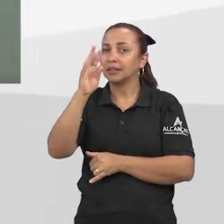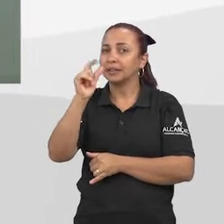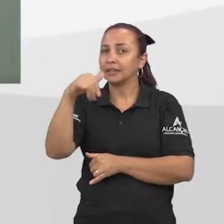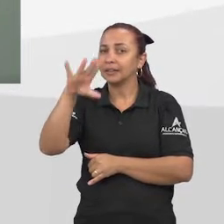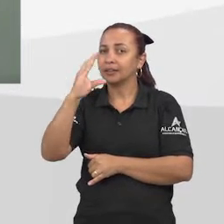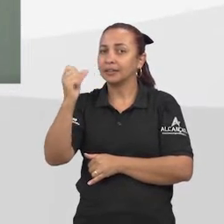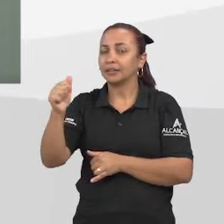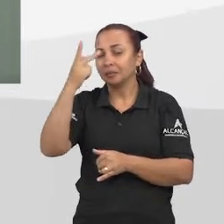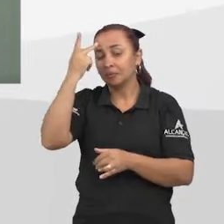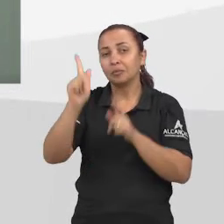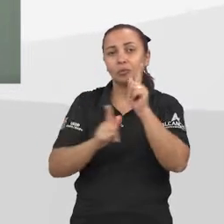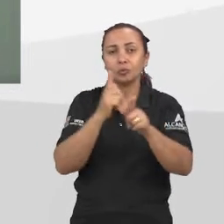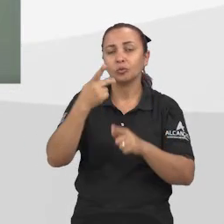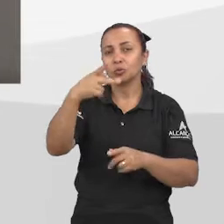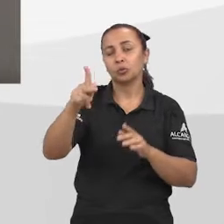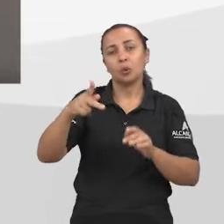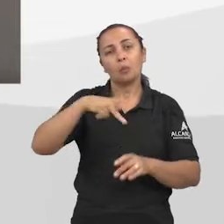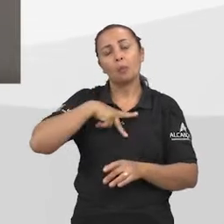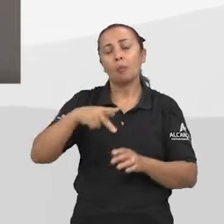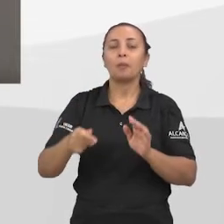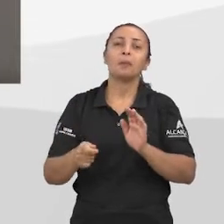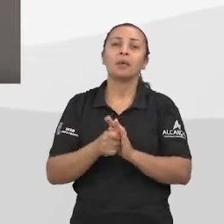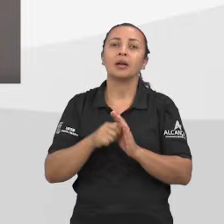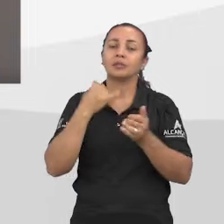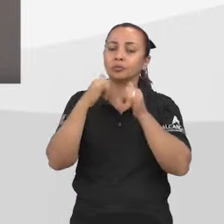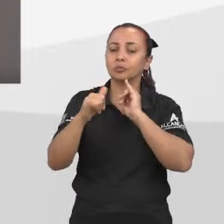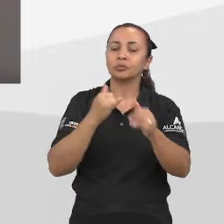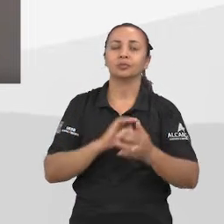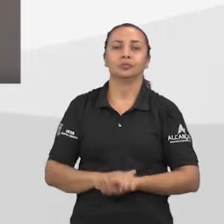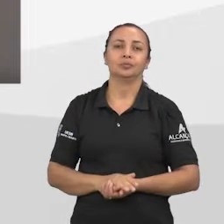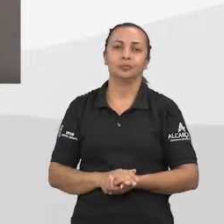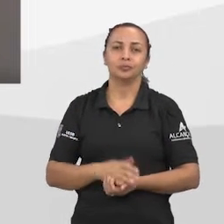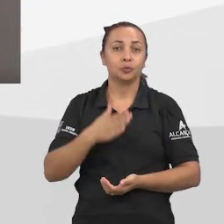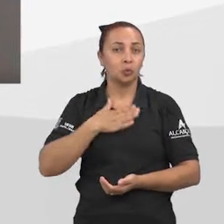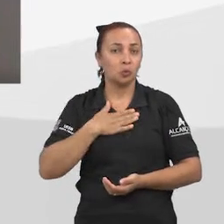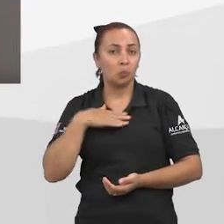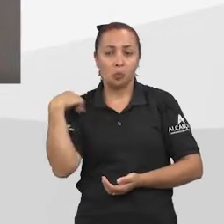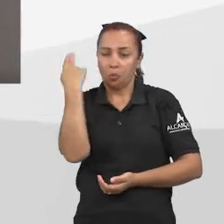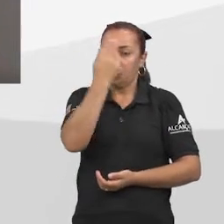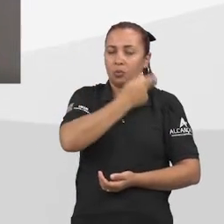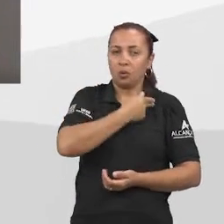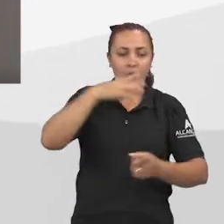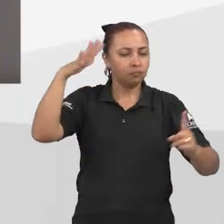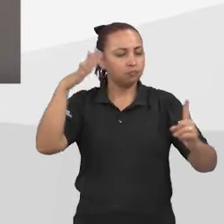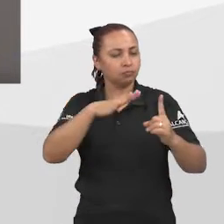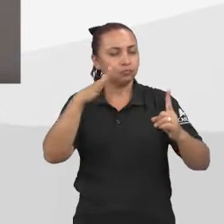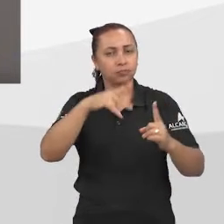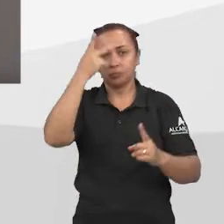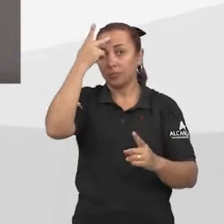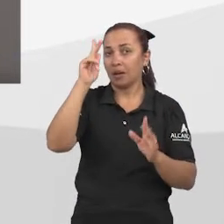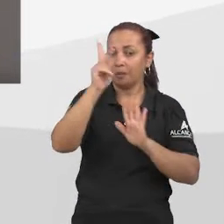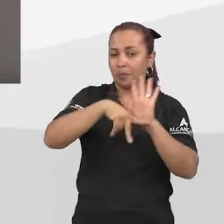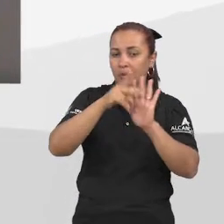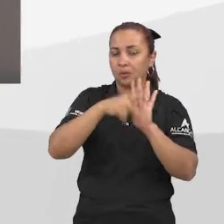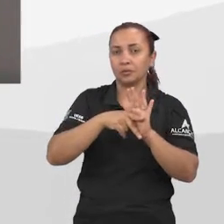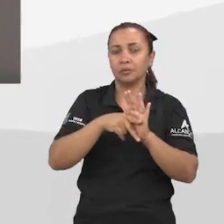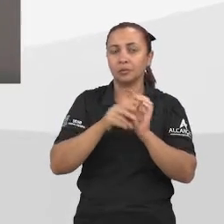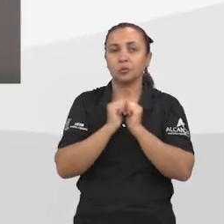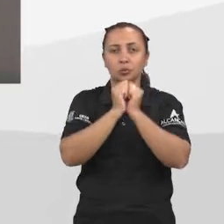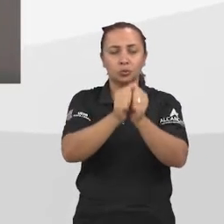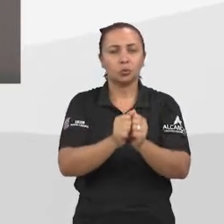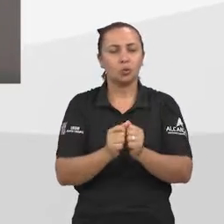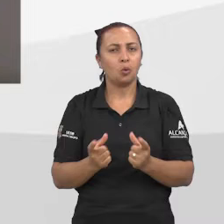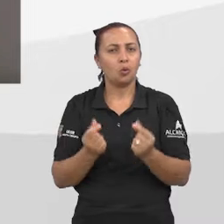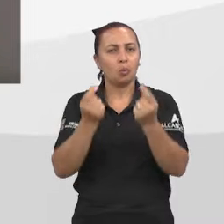sua própria energia. Uma das nossas influências para esse projeto, juntamente com